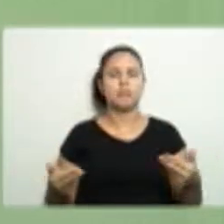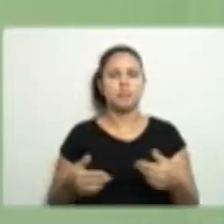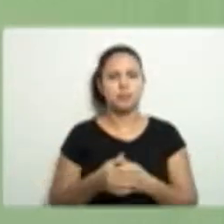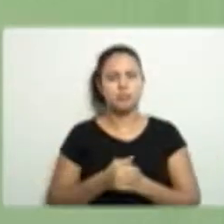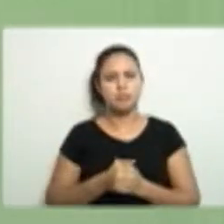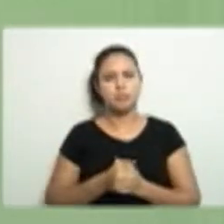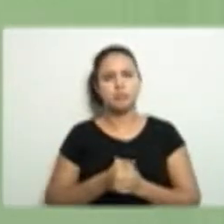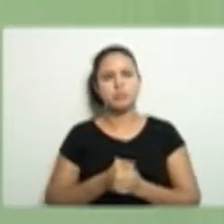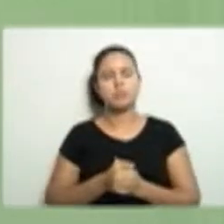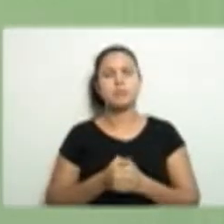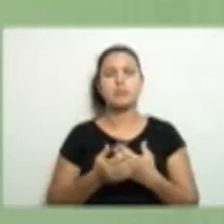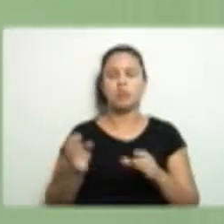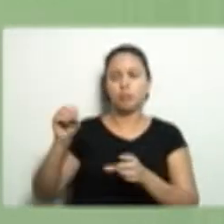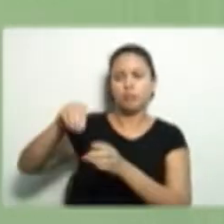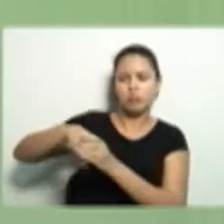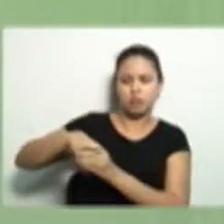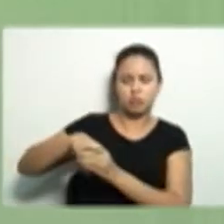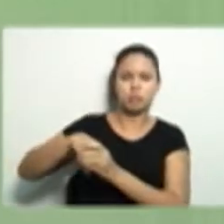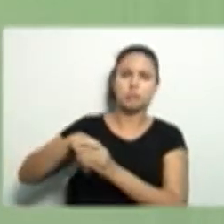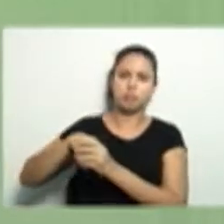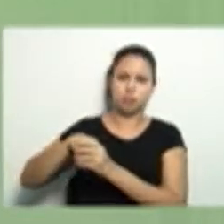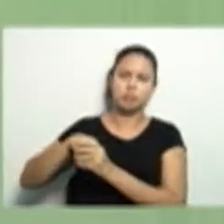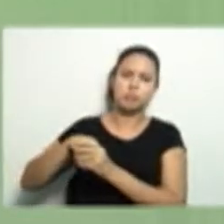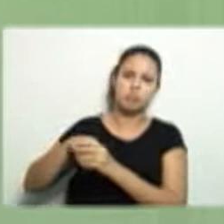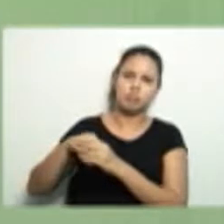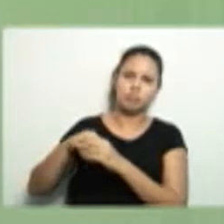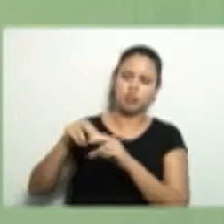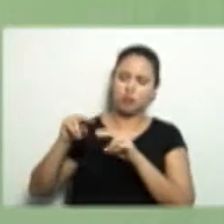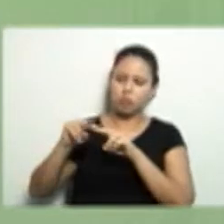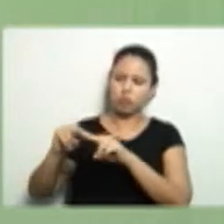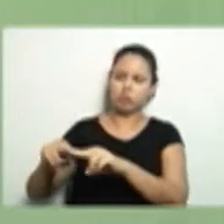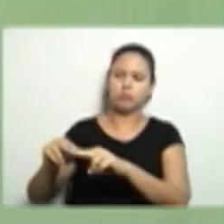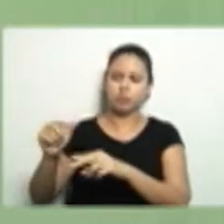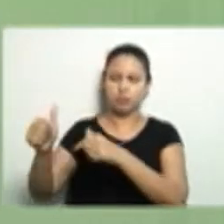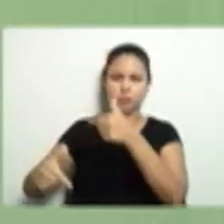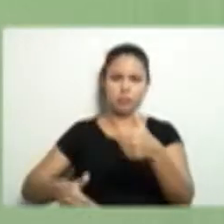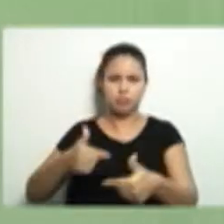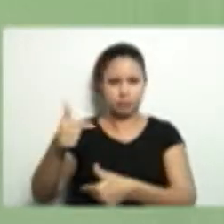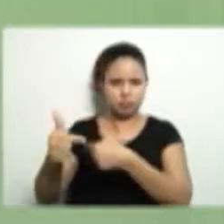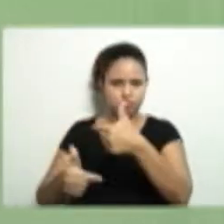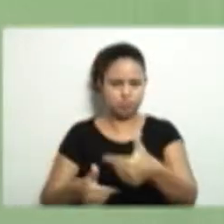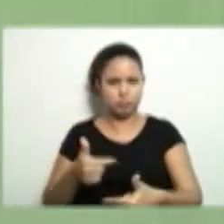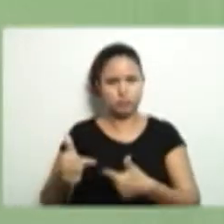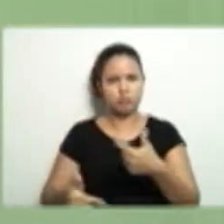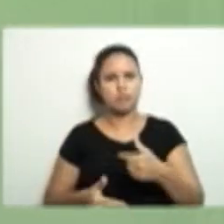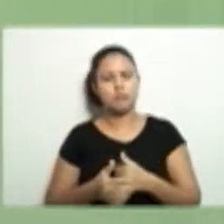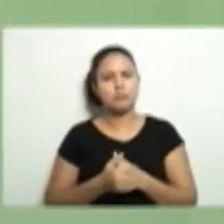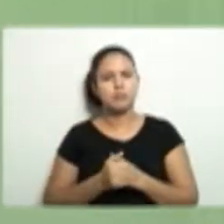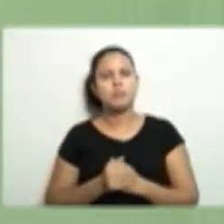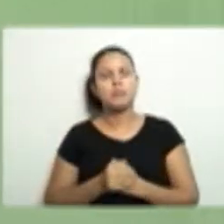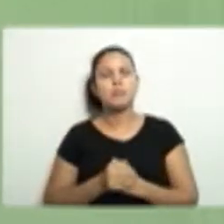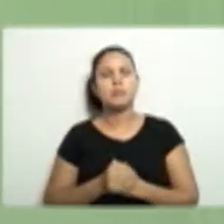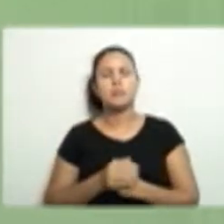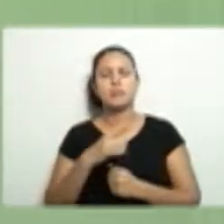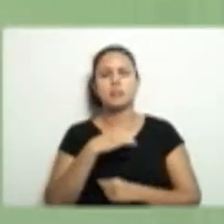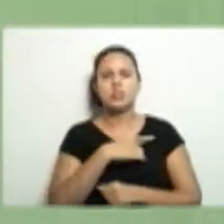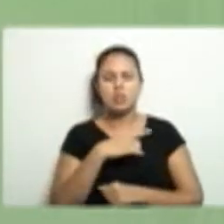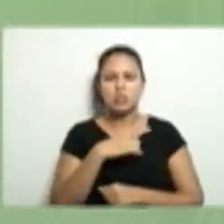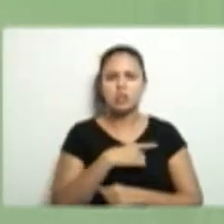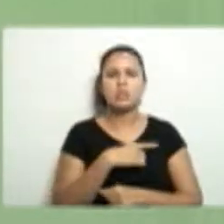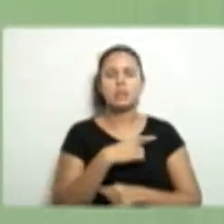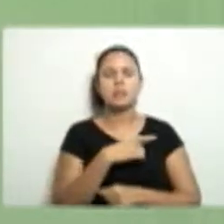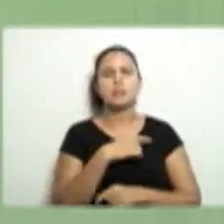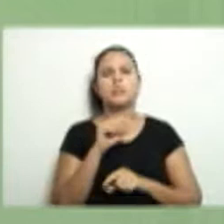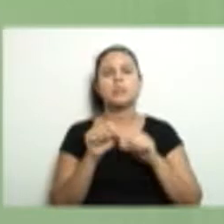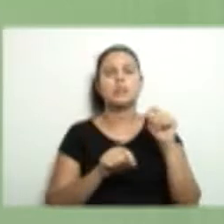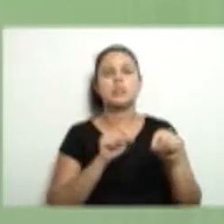dos serviços vão estar aqui no que a gente chama de lojas de serviços, porque existe sim algum grau de